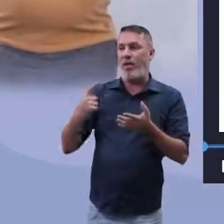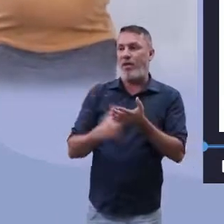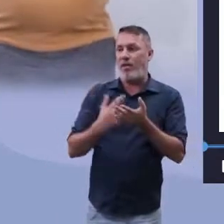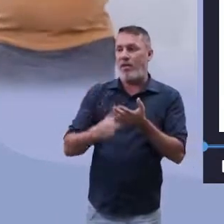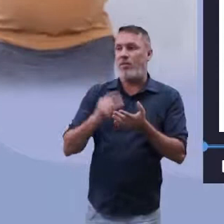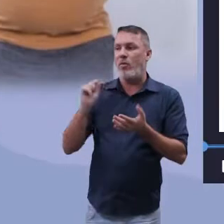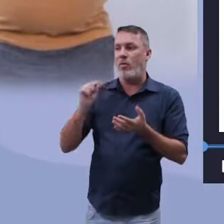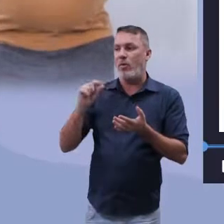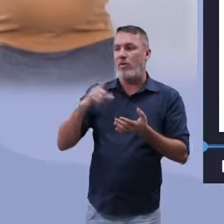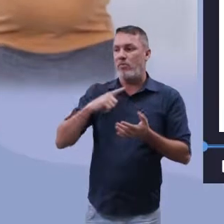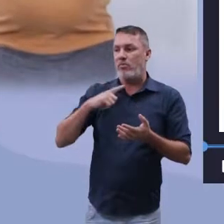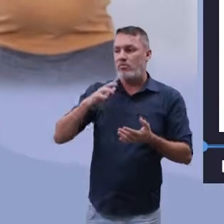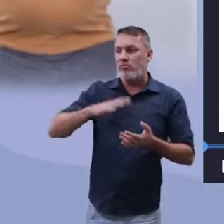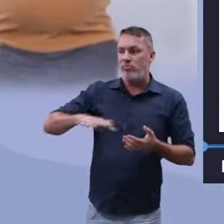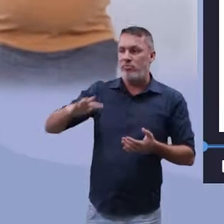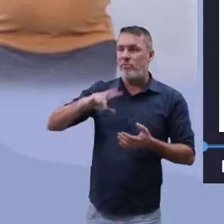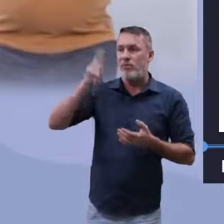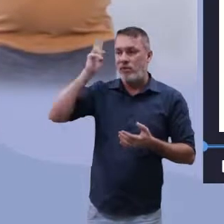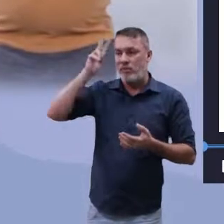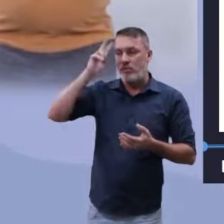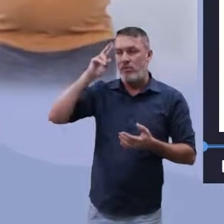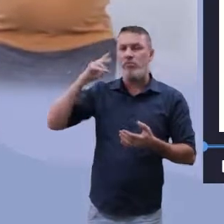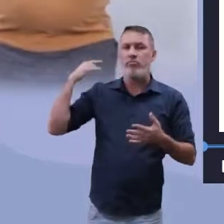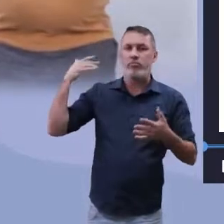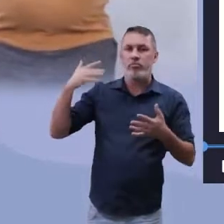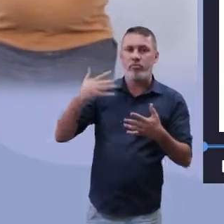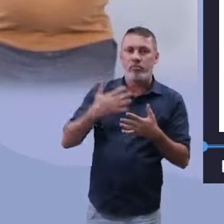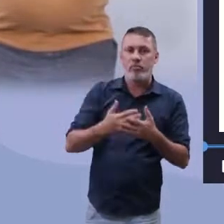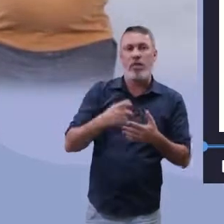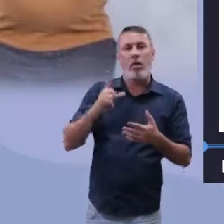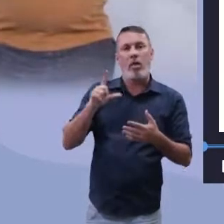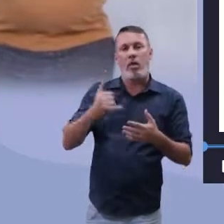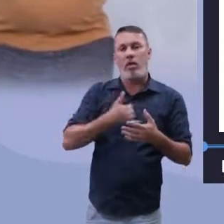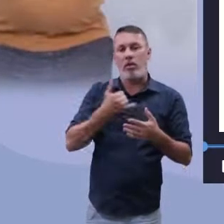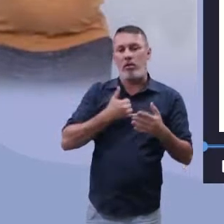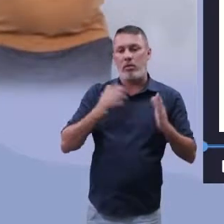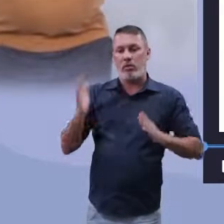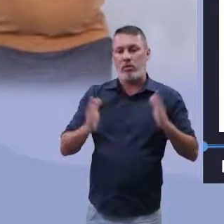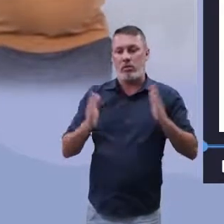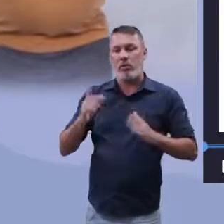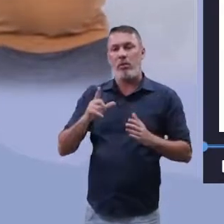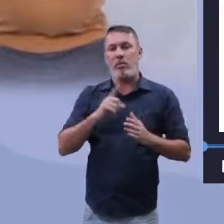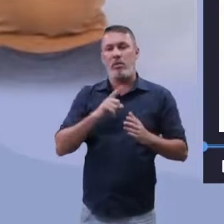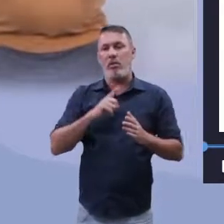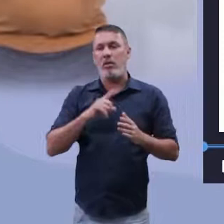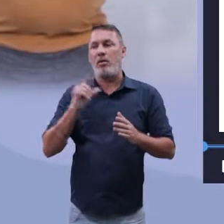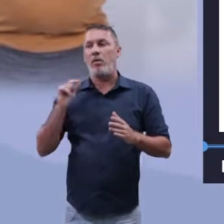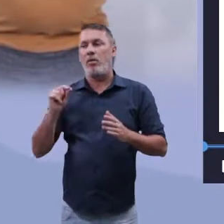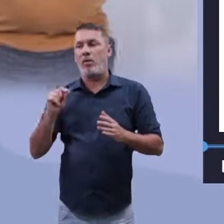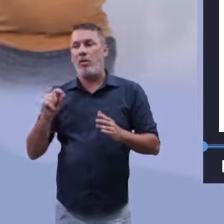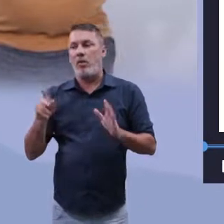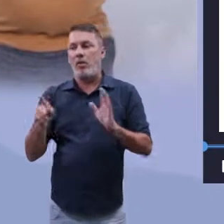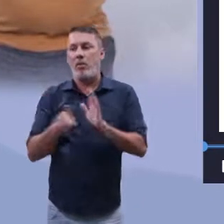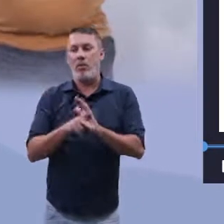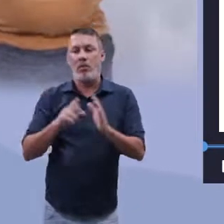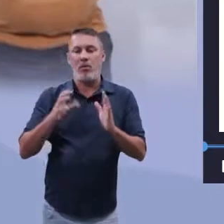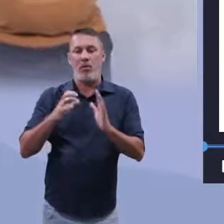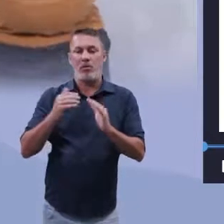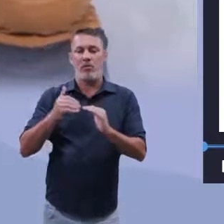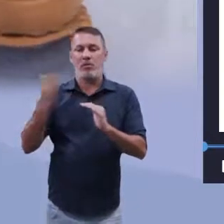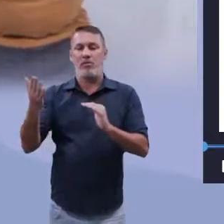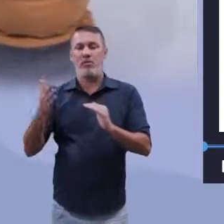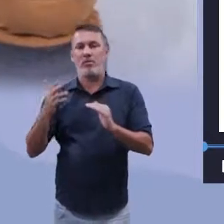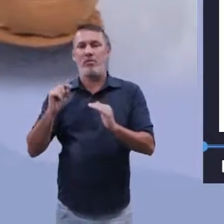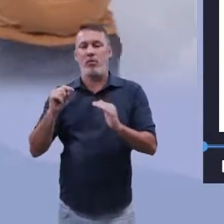livro fantástico, que também narra a história de um homem, né, de meia idade, que ele é membro do Partido Externo, ou seja, o Partido